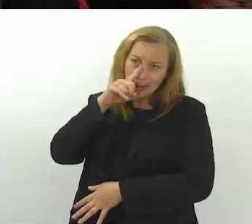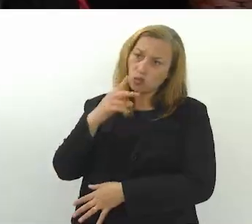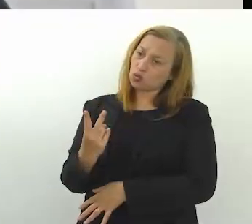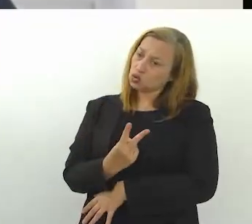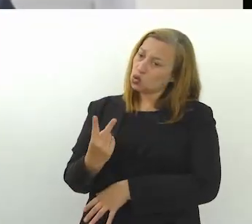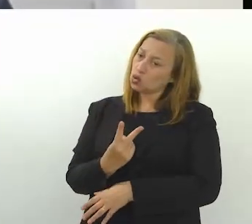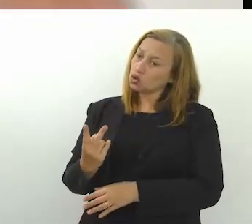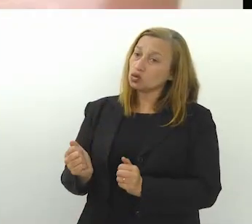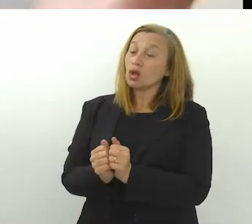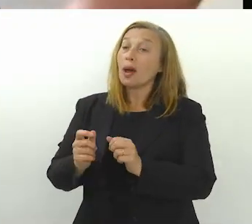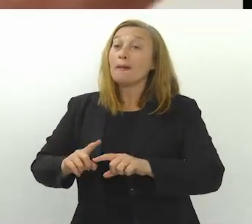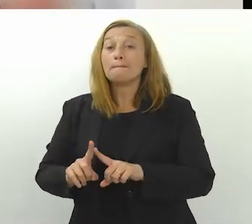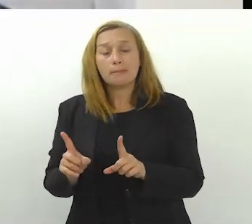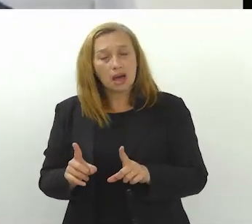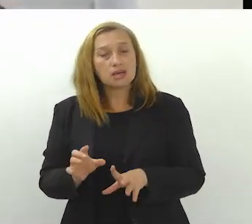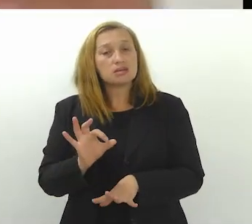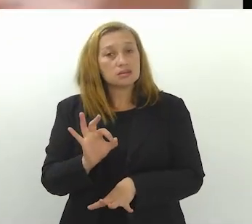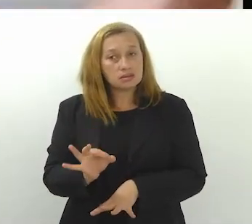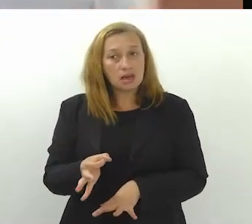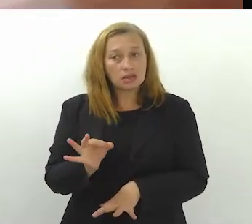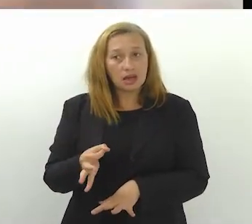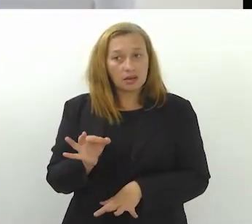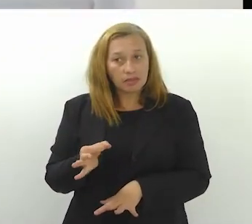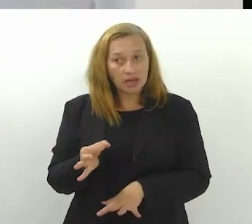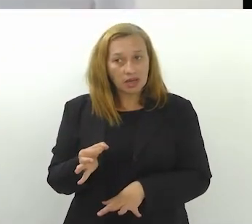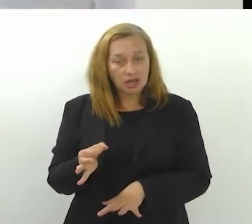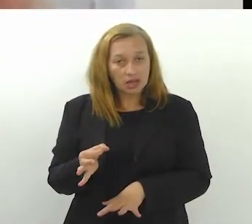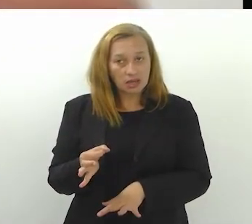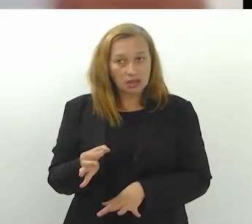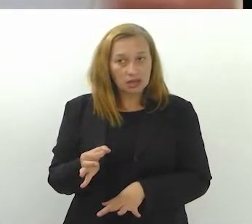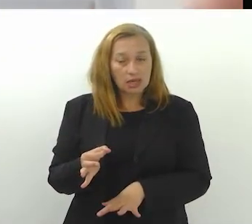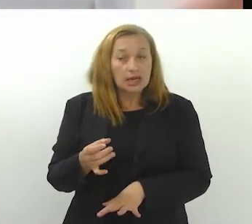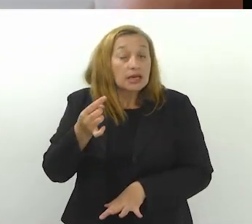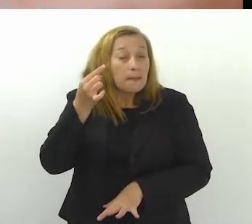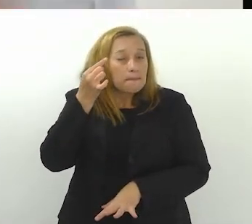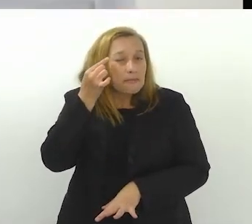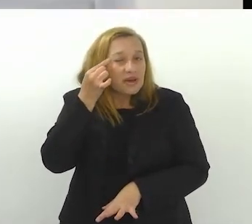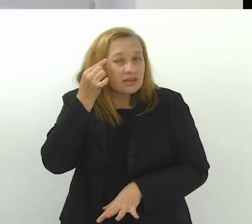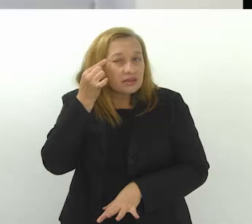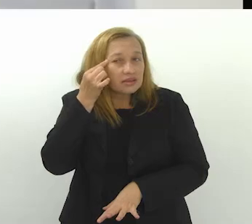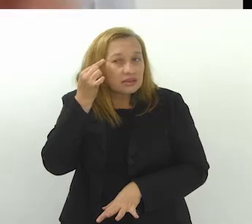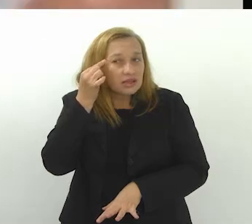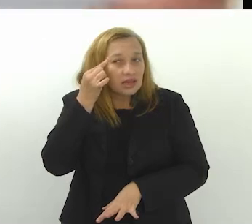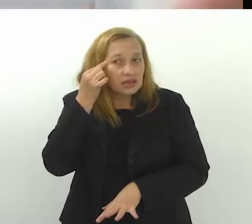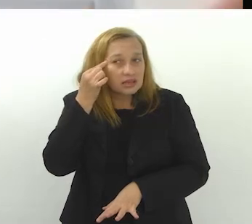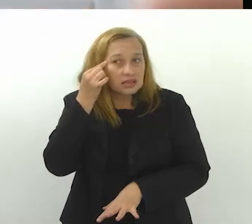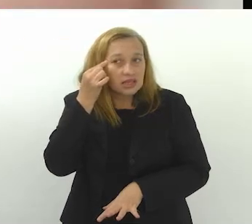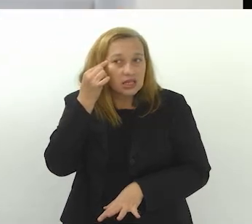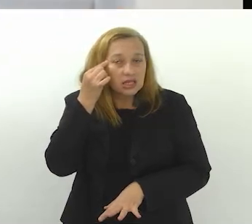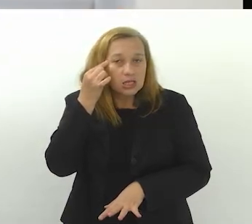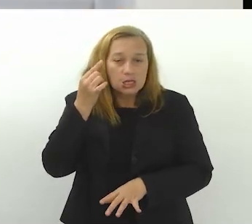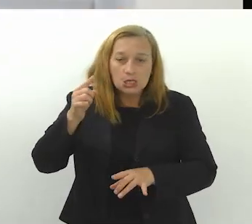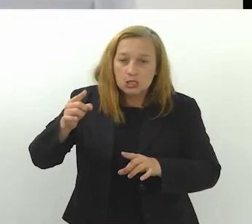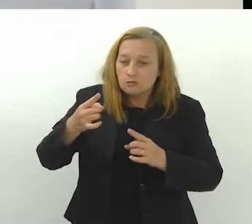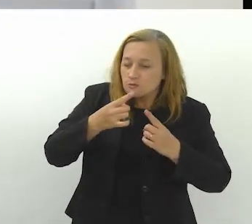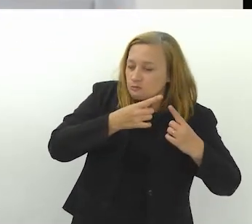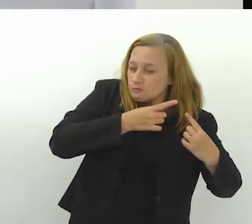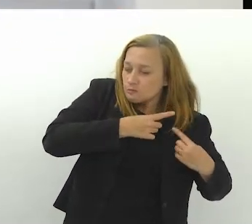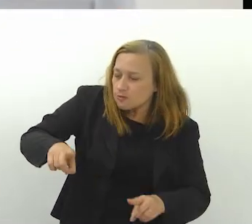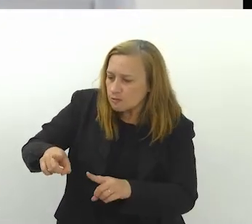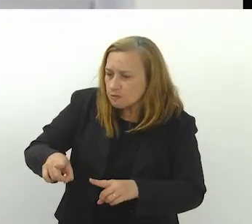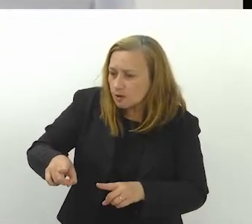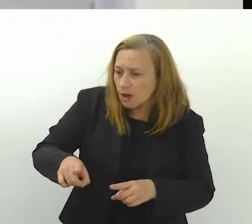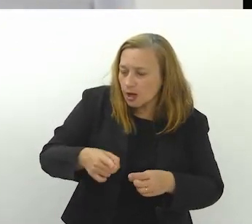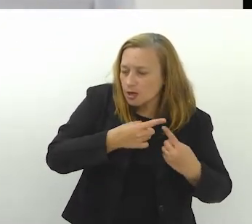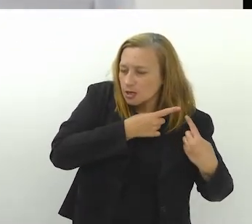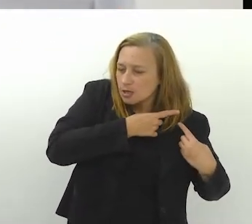né, mas que muito provavelmente, a partir dessa lógica, desse ciclo de vingança, né, que